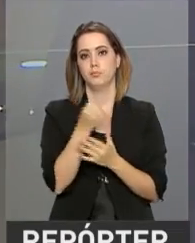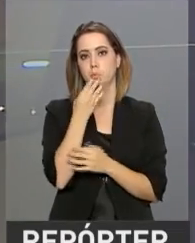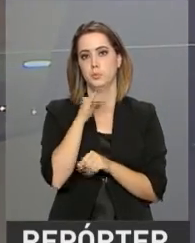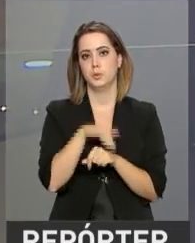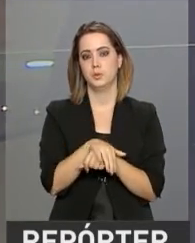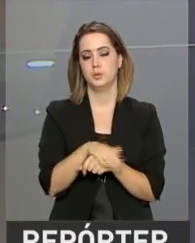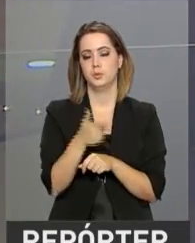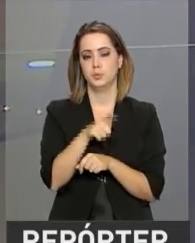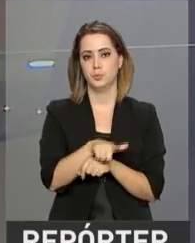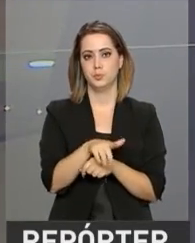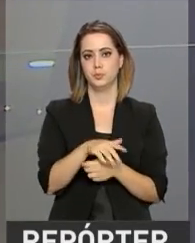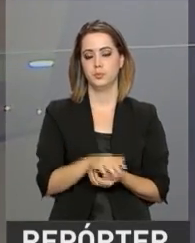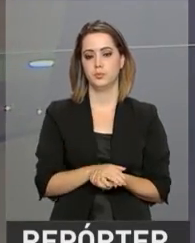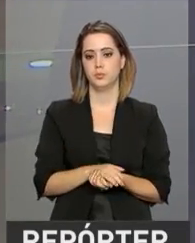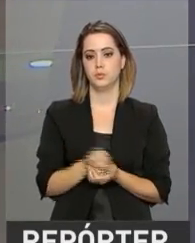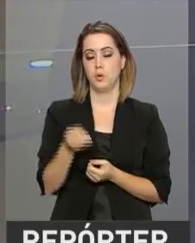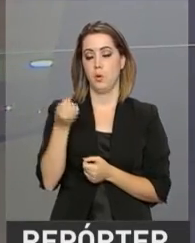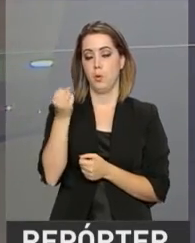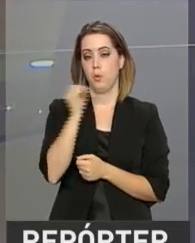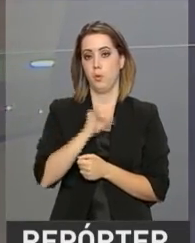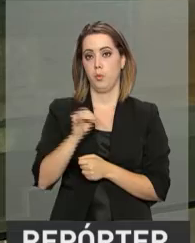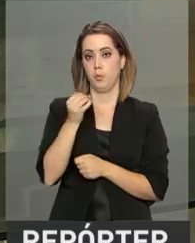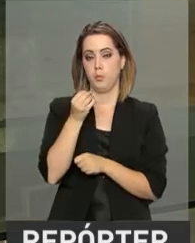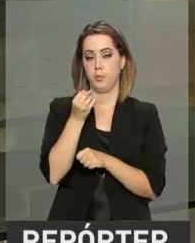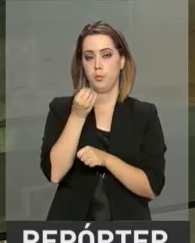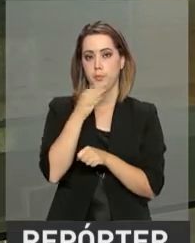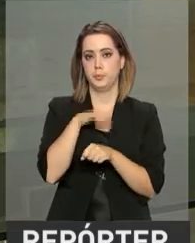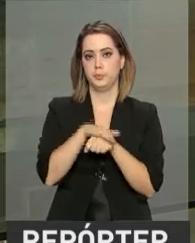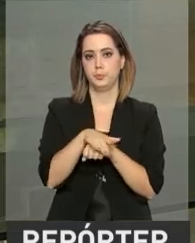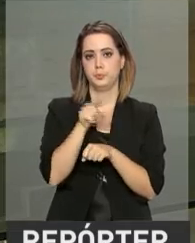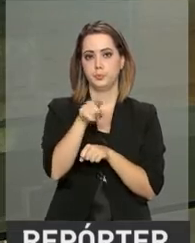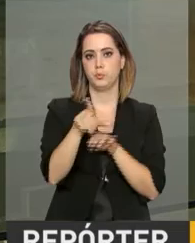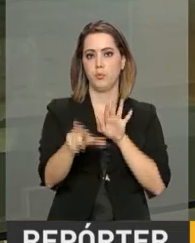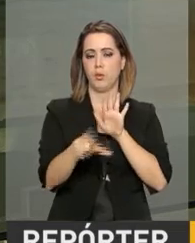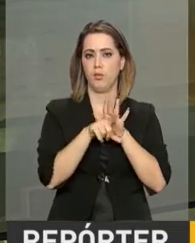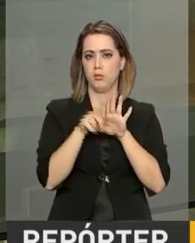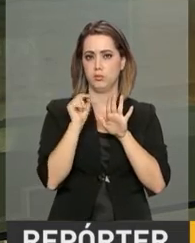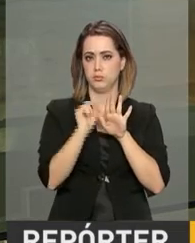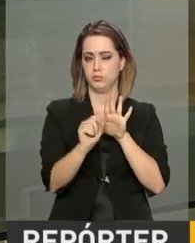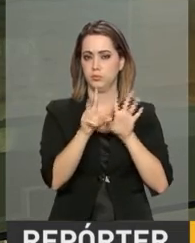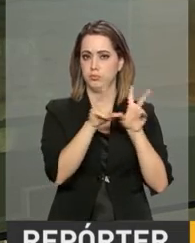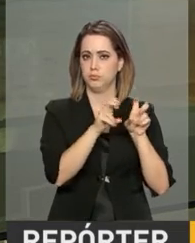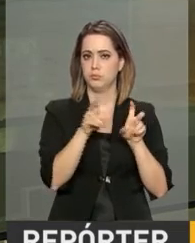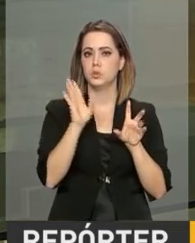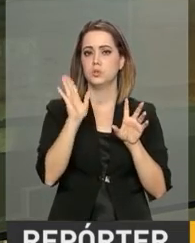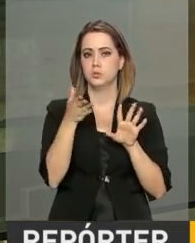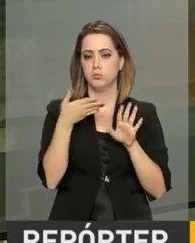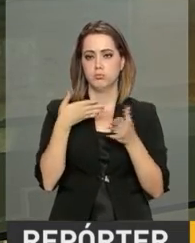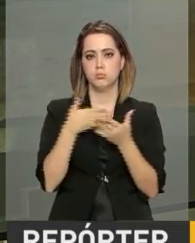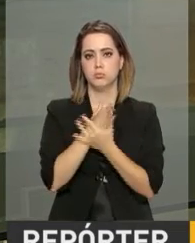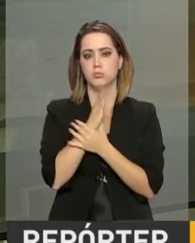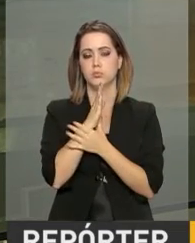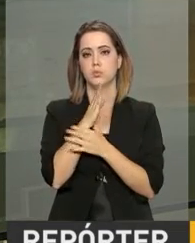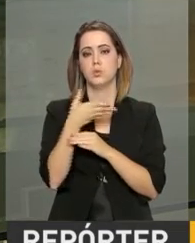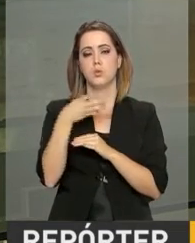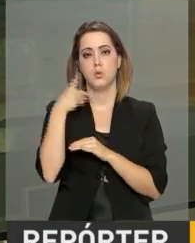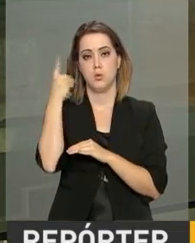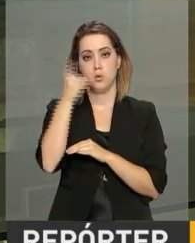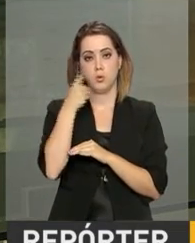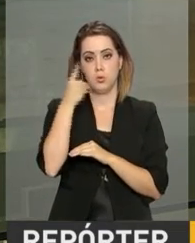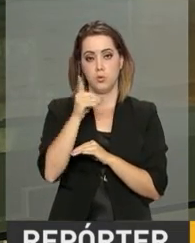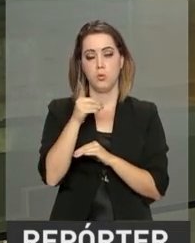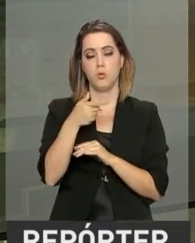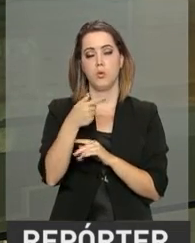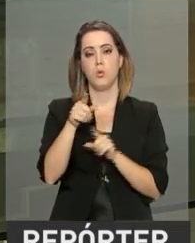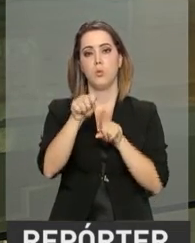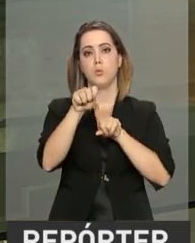boa noite mais uma vez boa noite jaime o texto base da lei de diretrizes orçamentárias já foi aprovado pelos parlamentares em